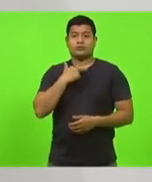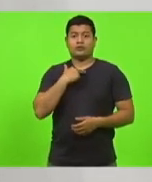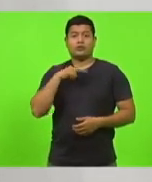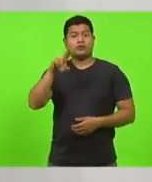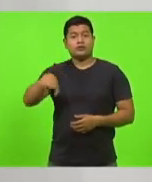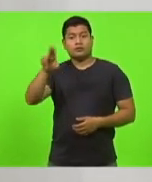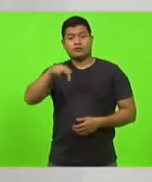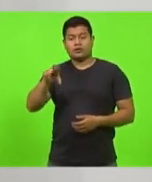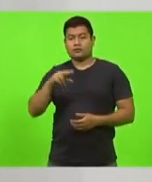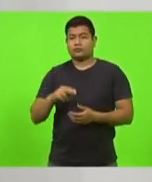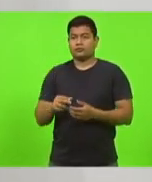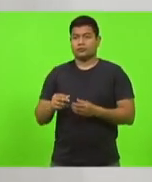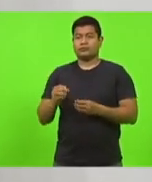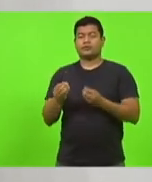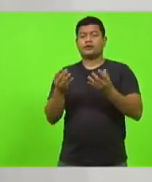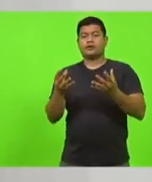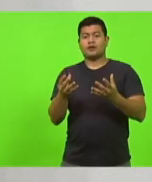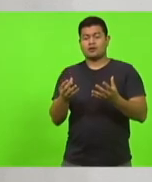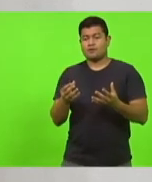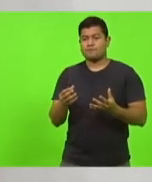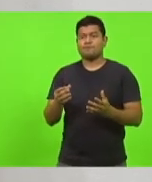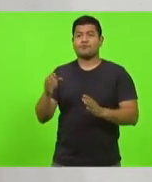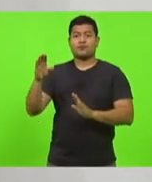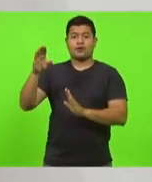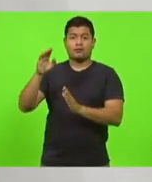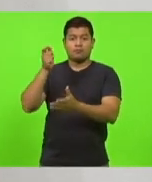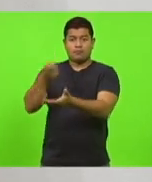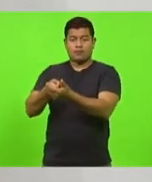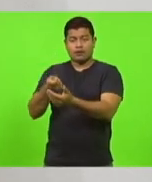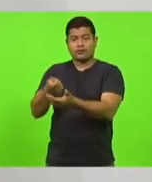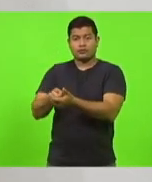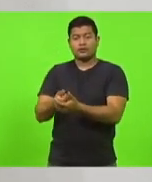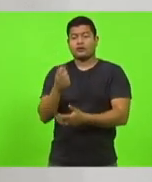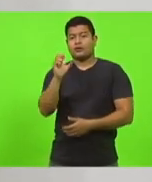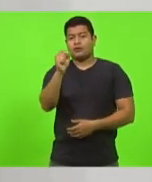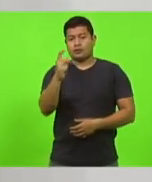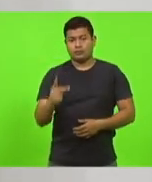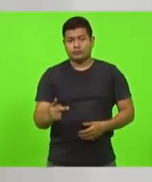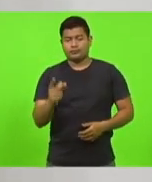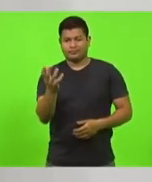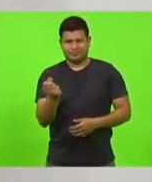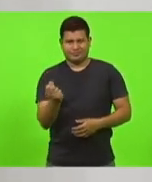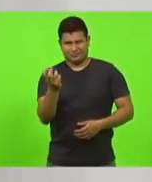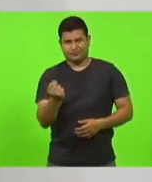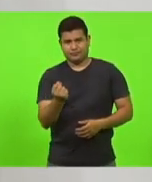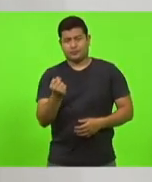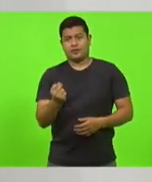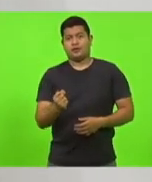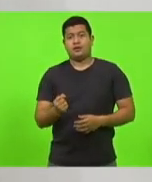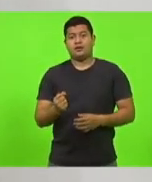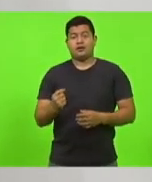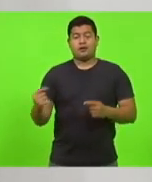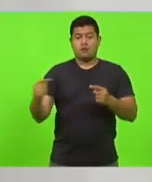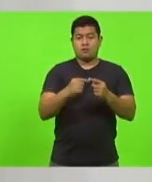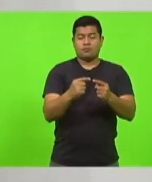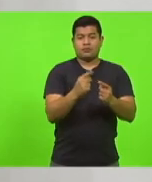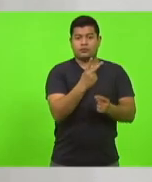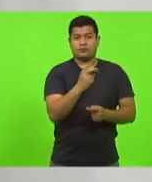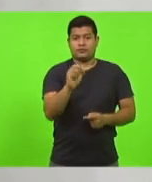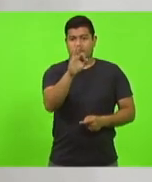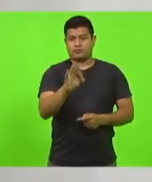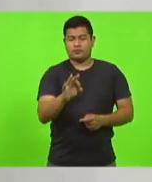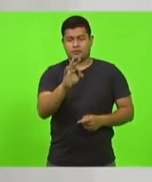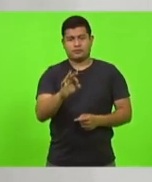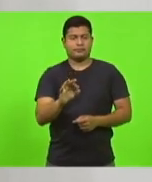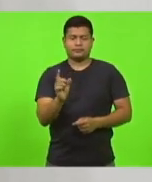utilizado para pagamento dos aposentados e cômputo dos 25. Nesse sentido,